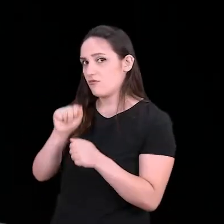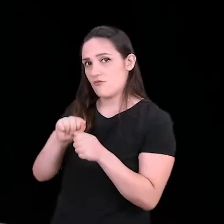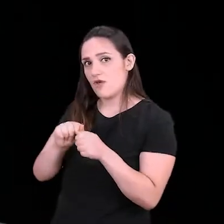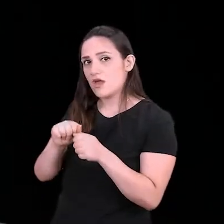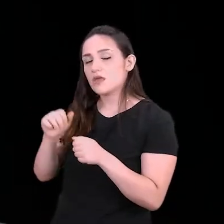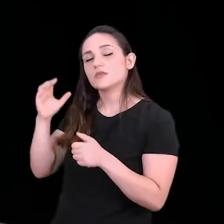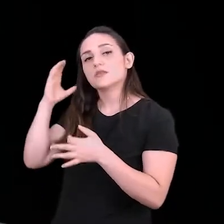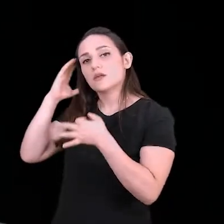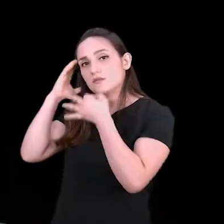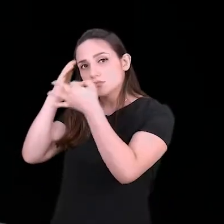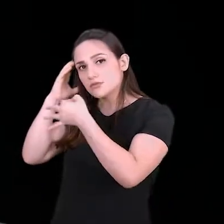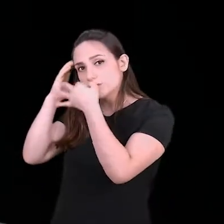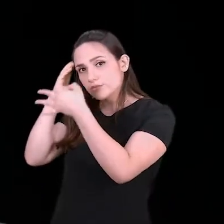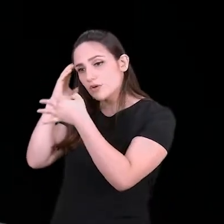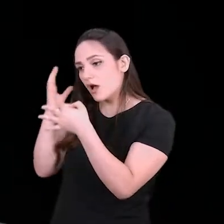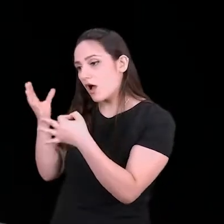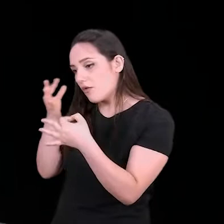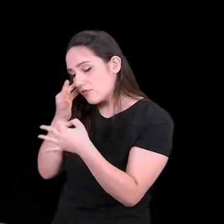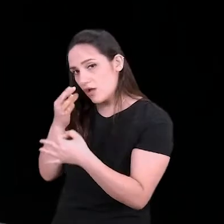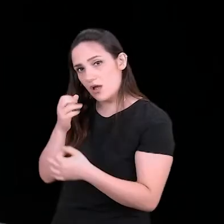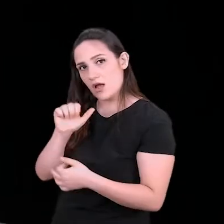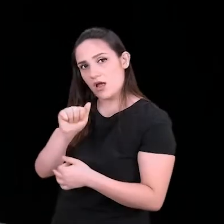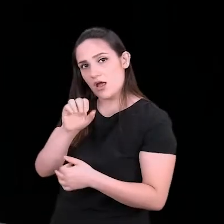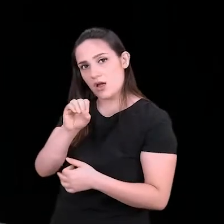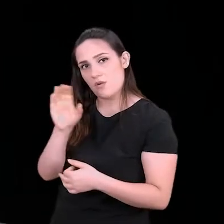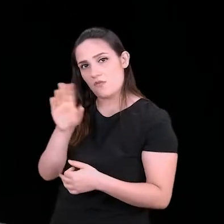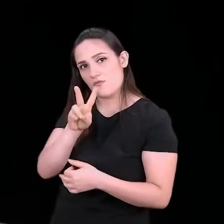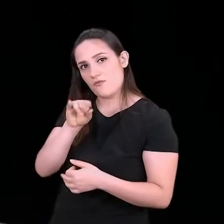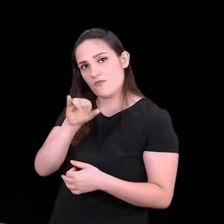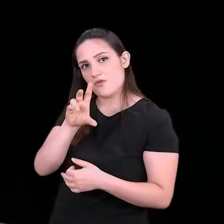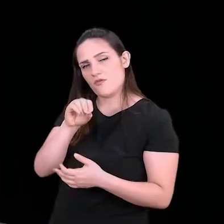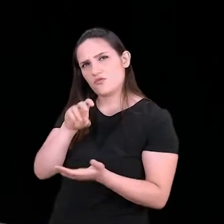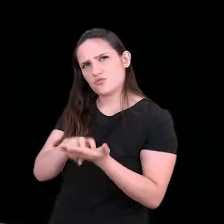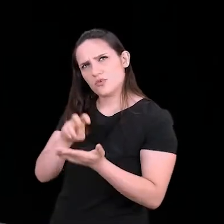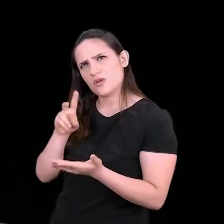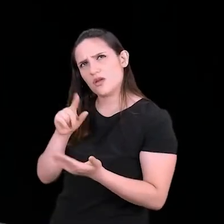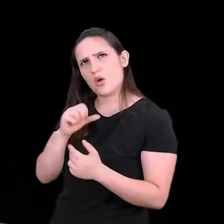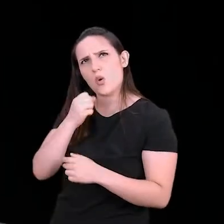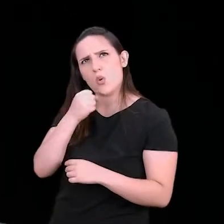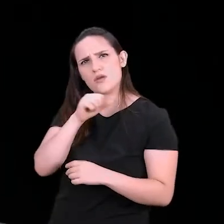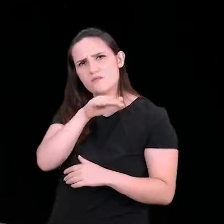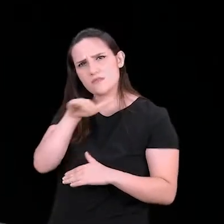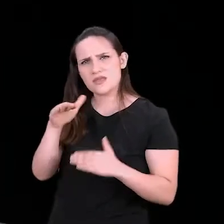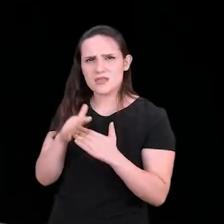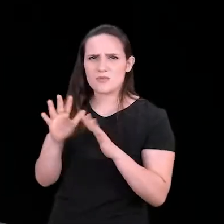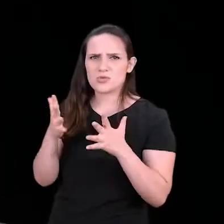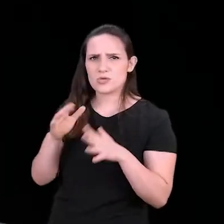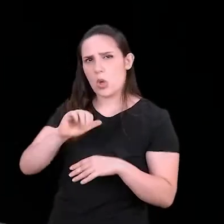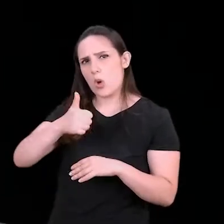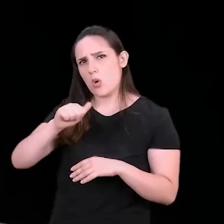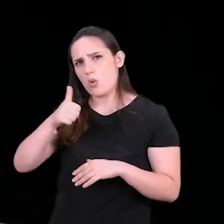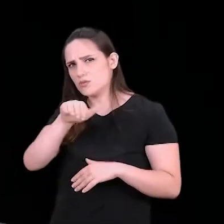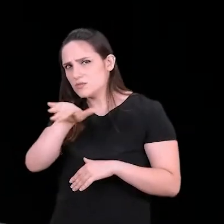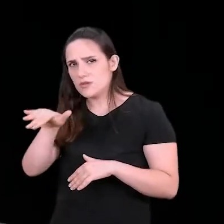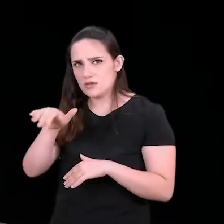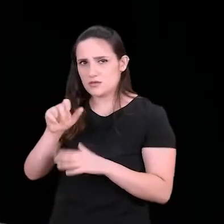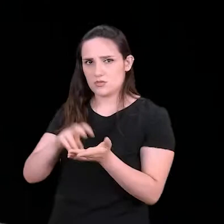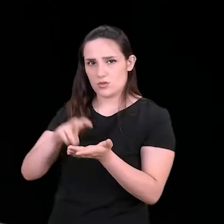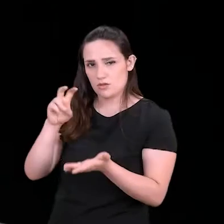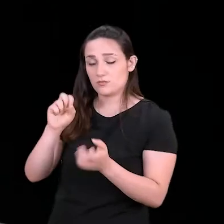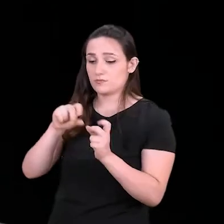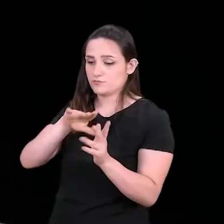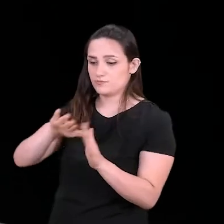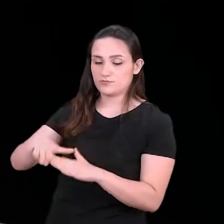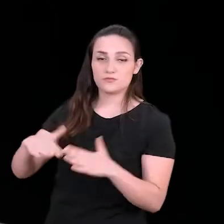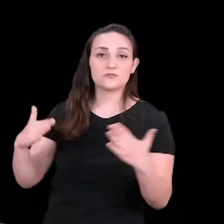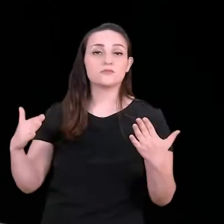estava transmitindo em radiodifusão isso de forma ao vivo, né, o programa, que é um programa da manhã, ele vai das 8h30 até mais ou menos umas 11h30